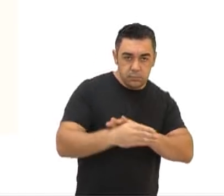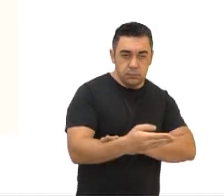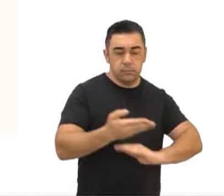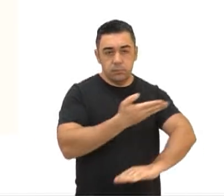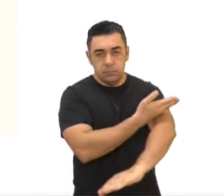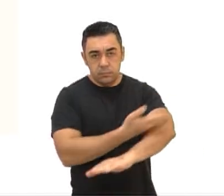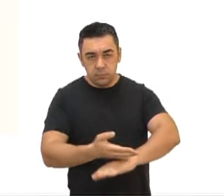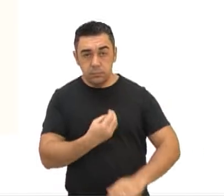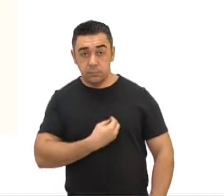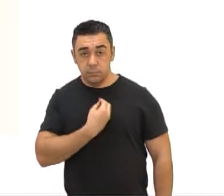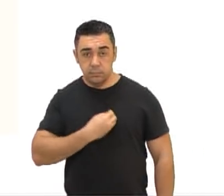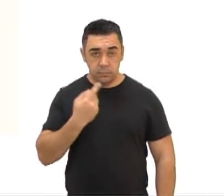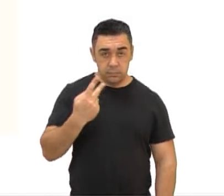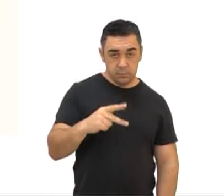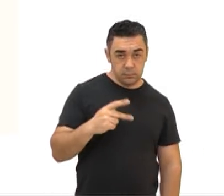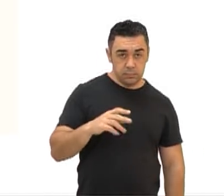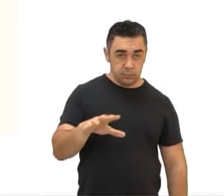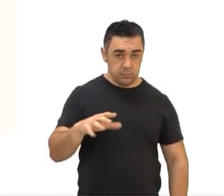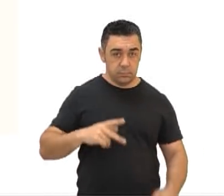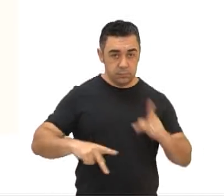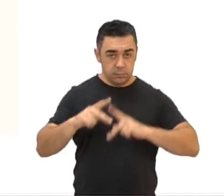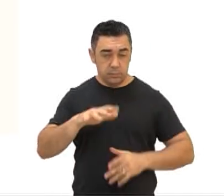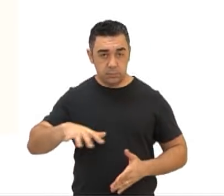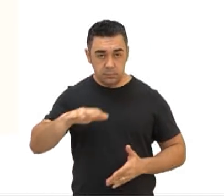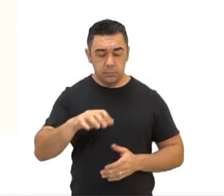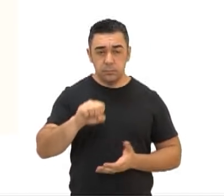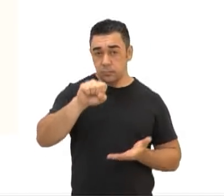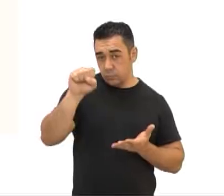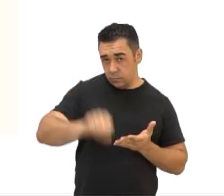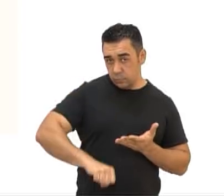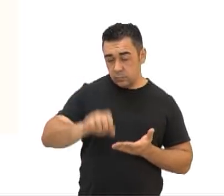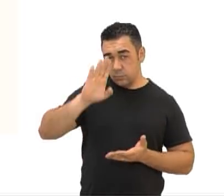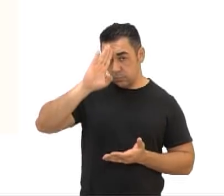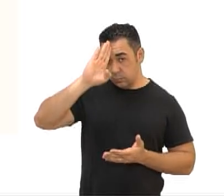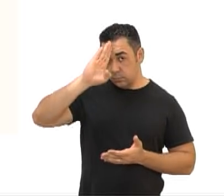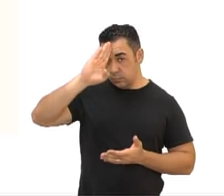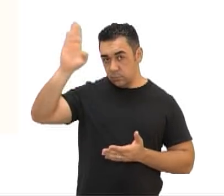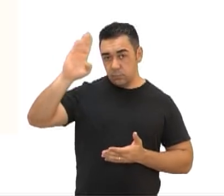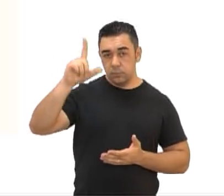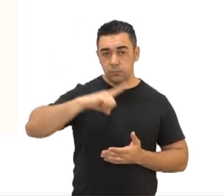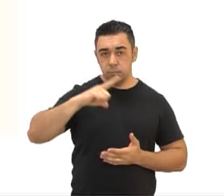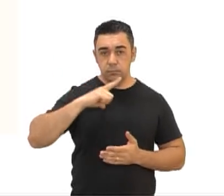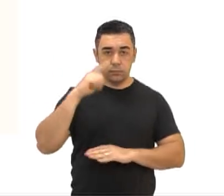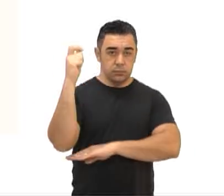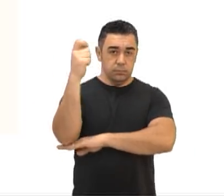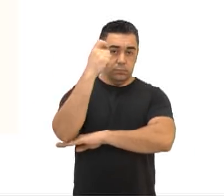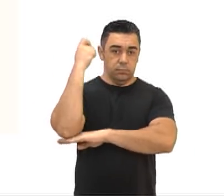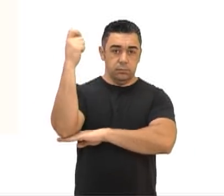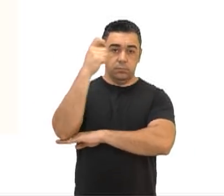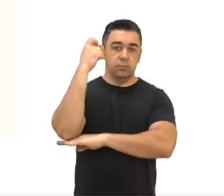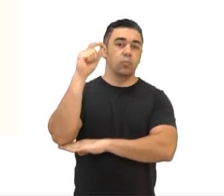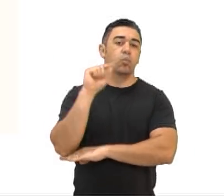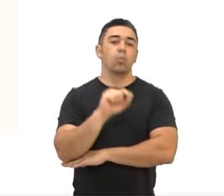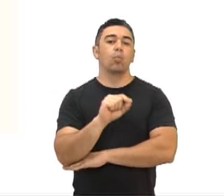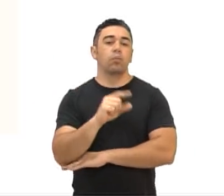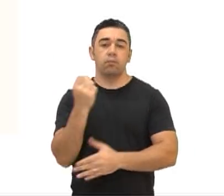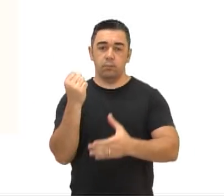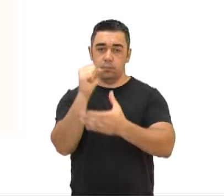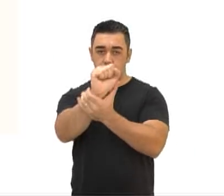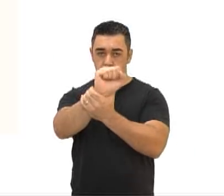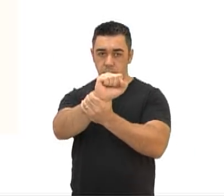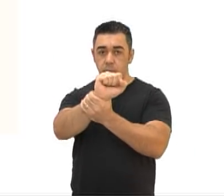vida desses povos. Então nós vamos ter aqui na região sul, principalmente no Rio Grande do Sul ali, as terras